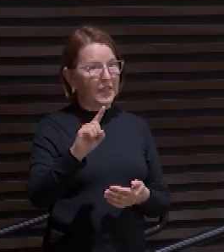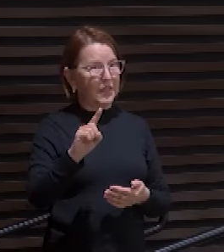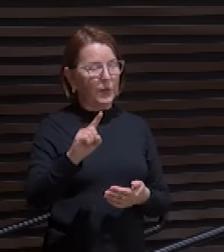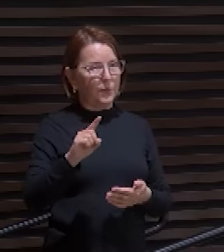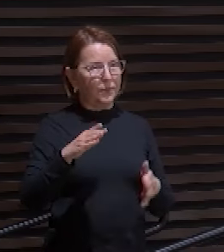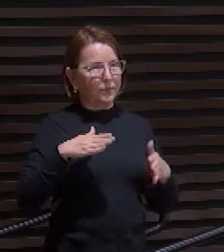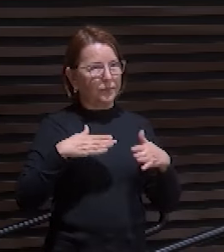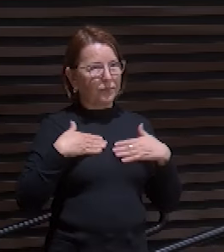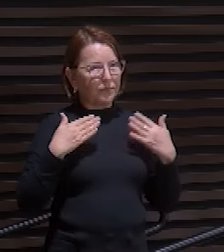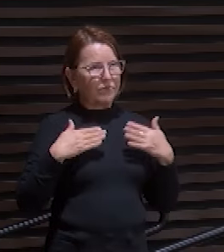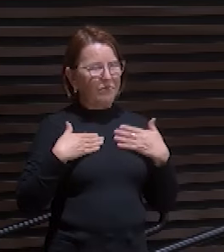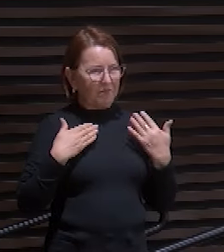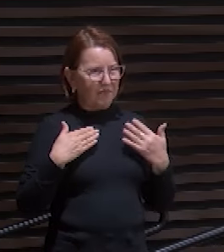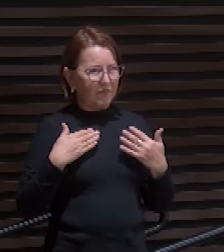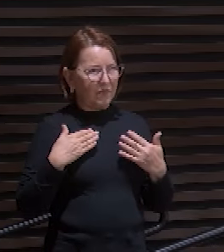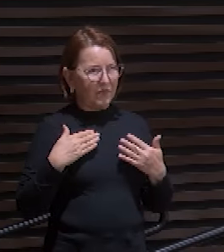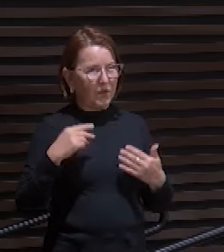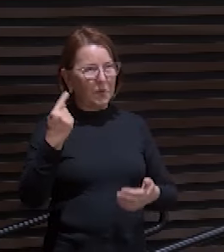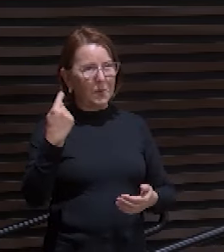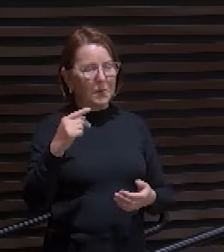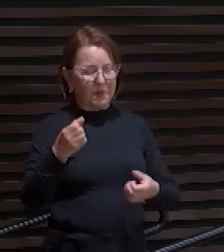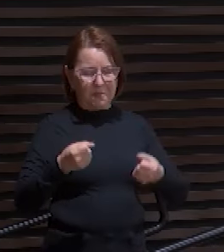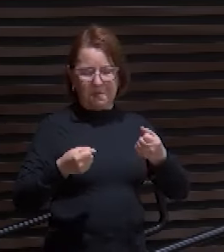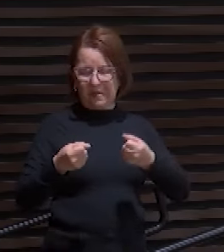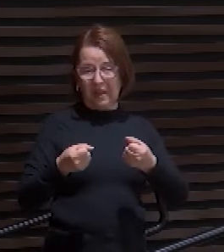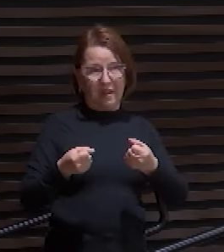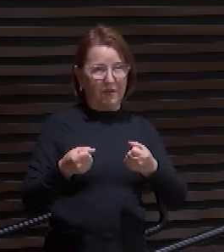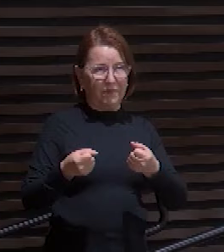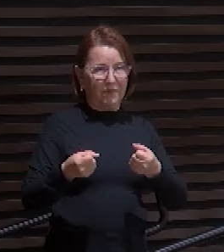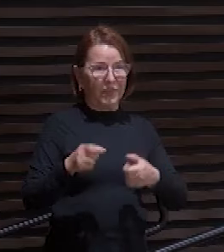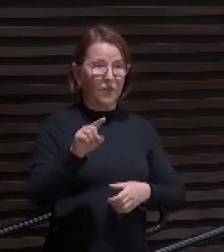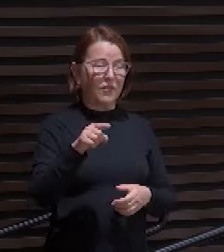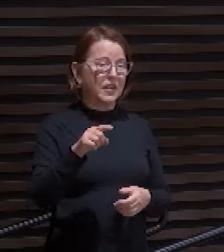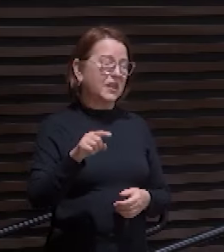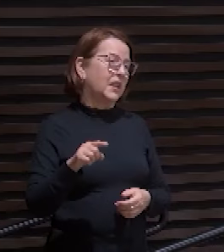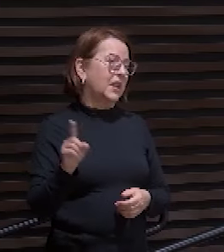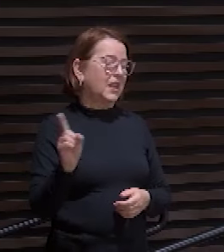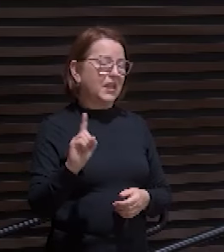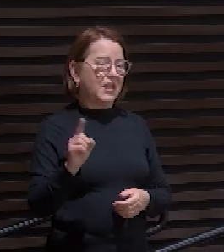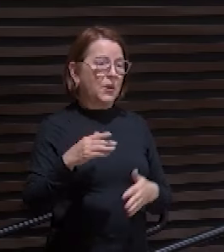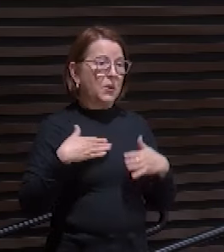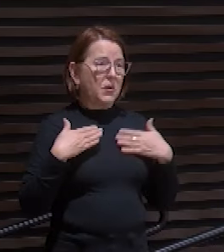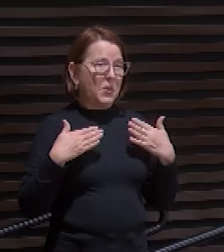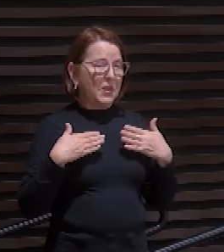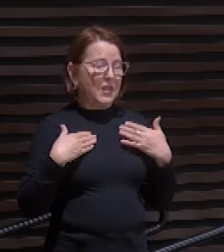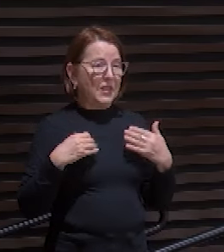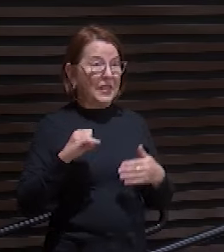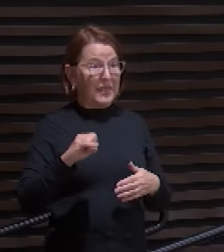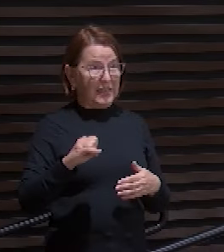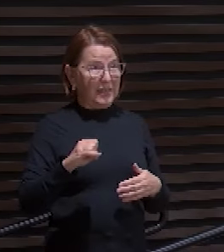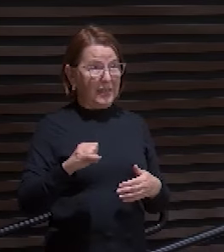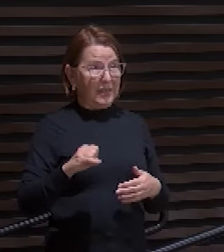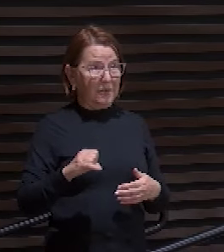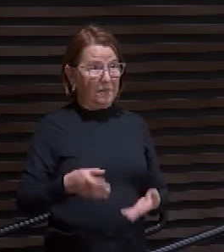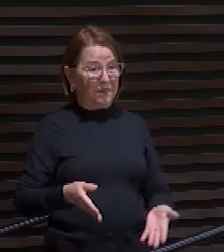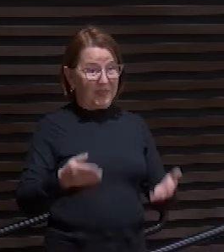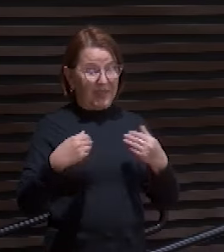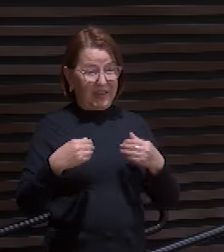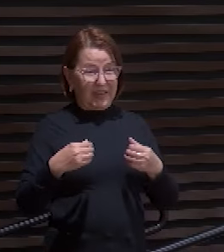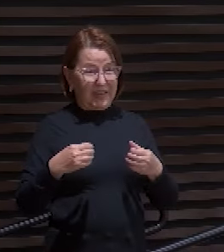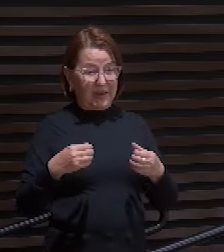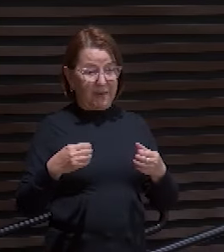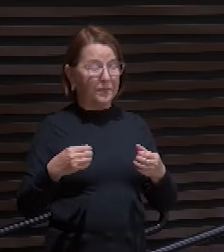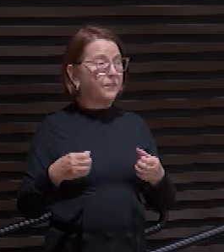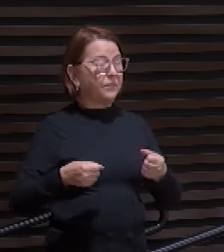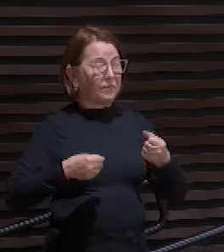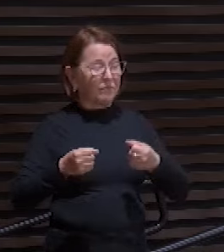Hondinha Fit 2000 e tanto, você não vai ficar contente se você ganhar a BMW último modelo.